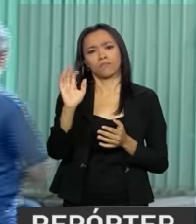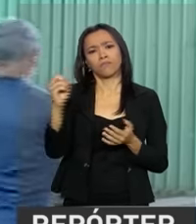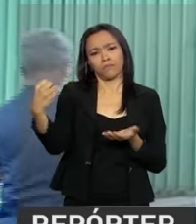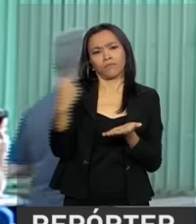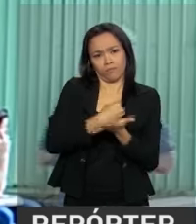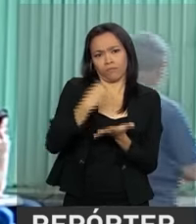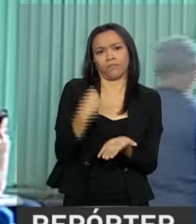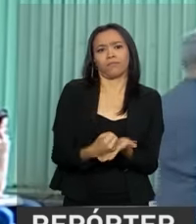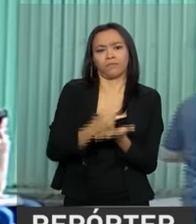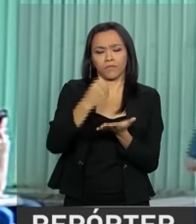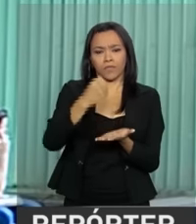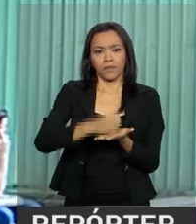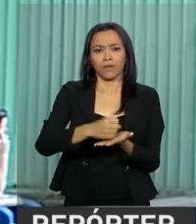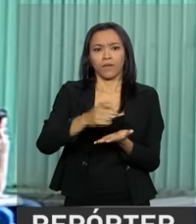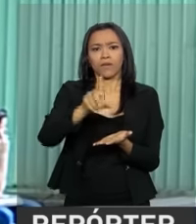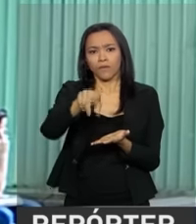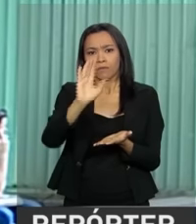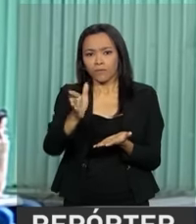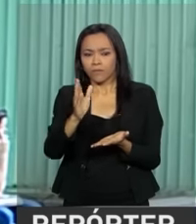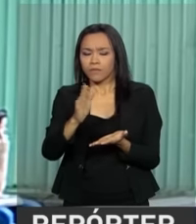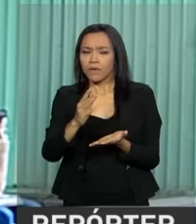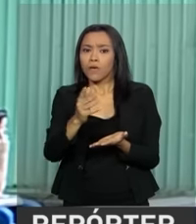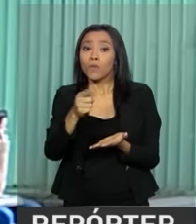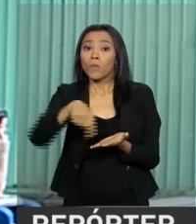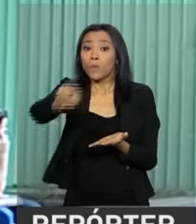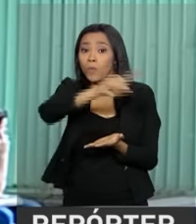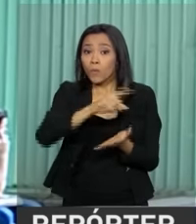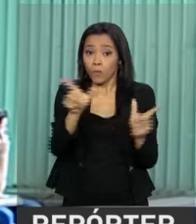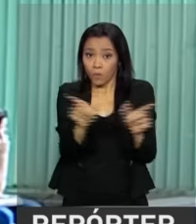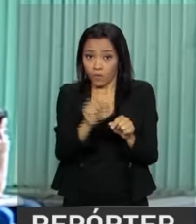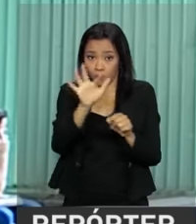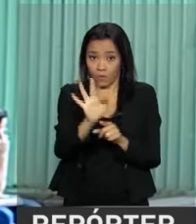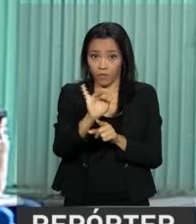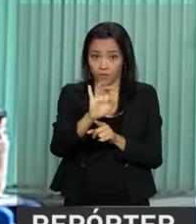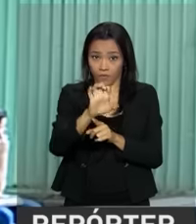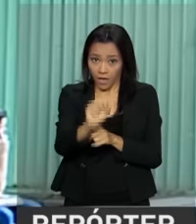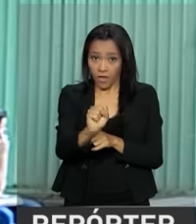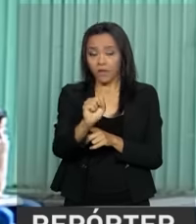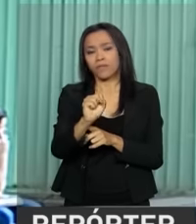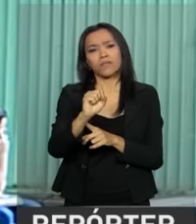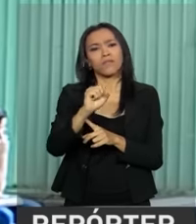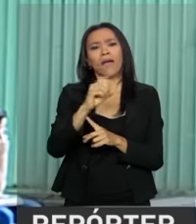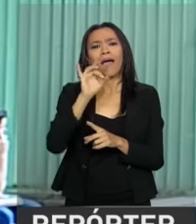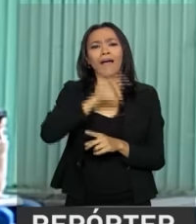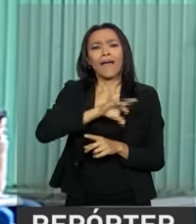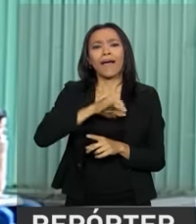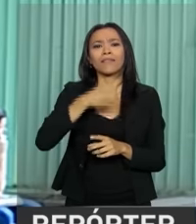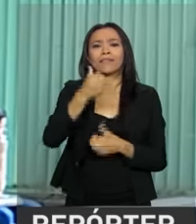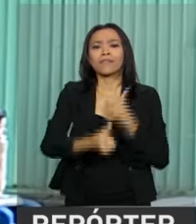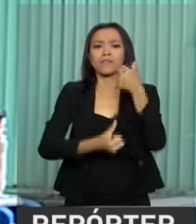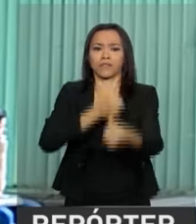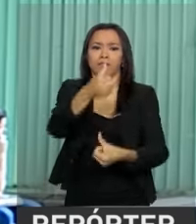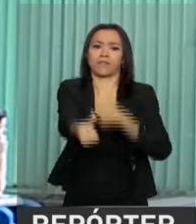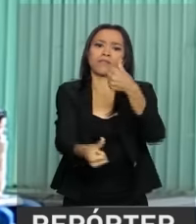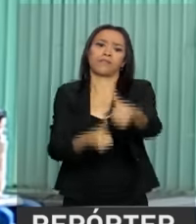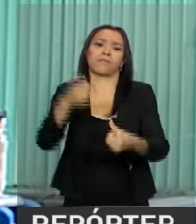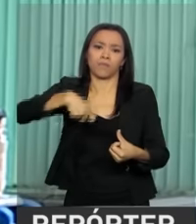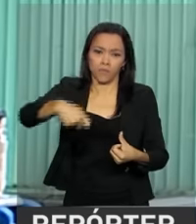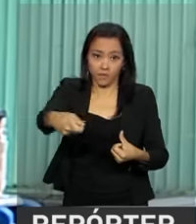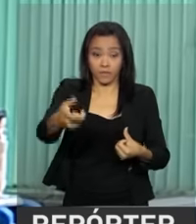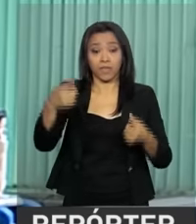renovado os contratos com o fundo o fiéis deve ser renovado a cada semestre os pedidos de